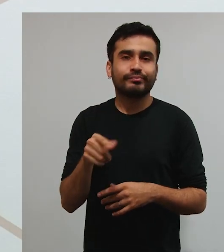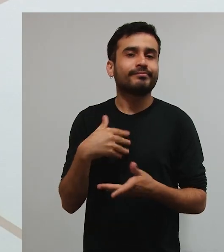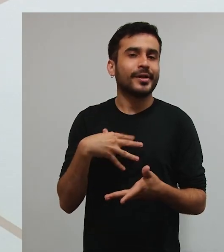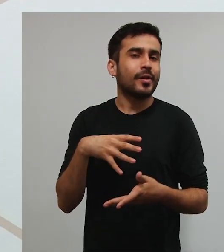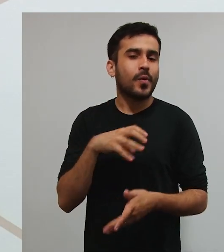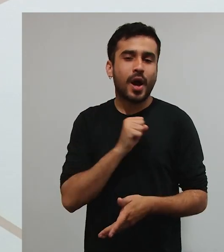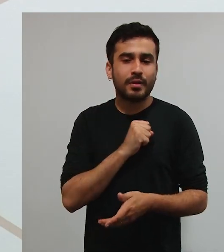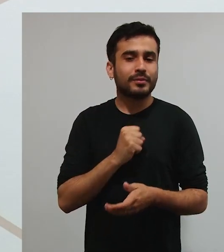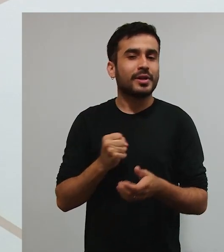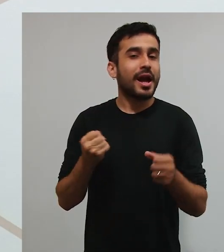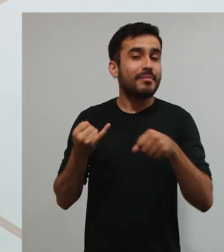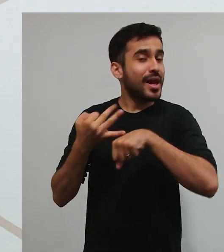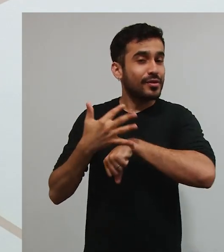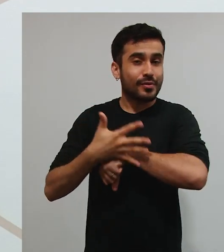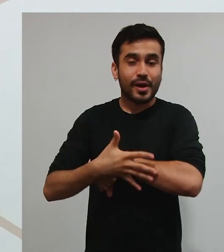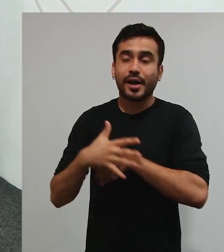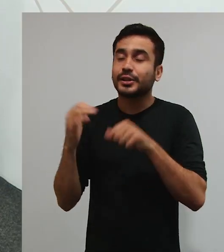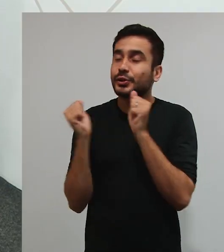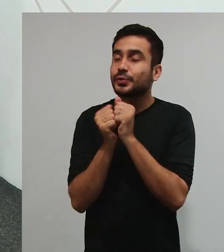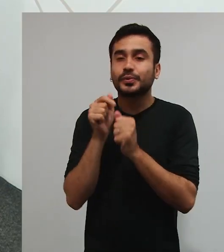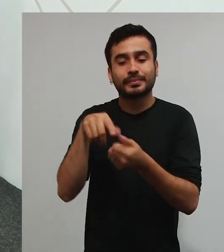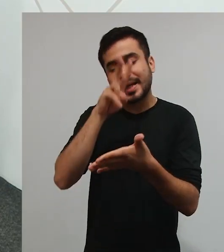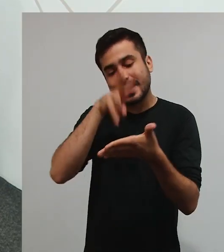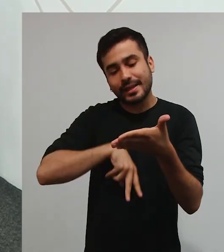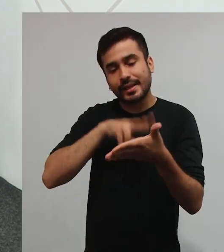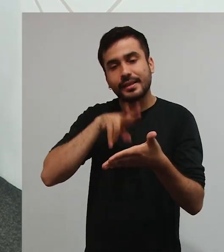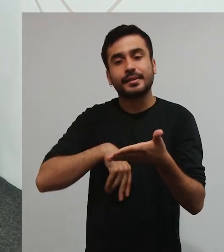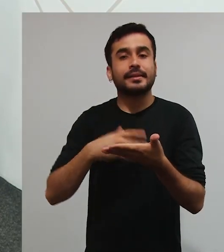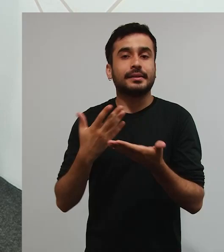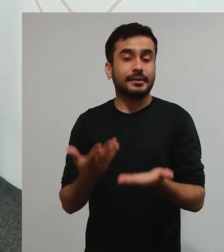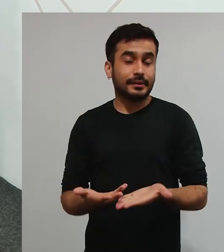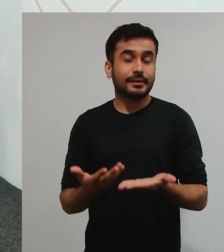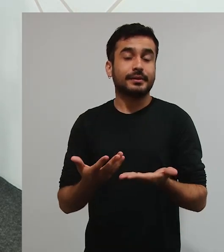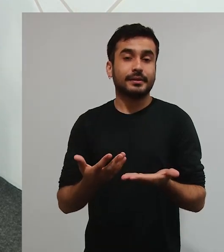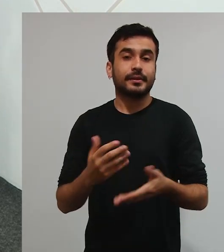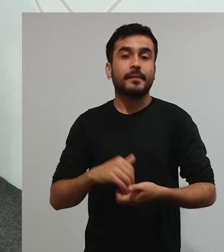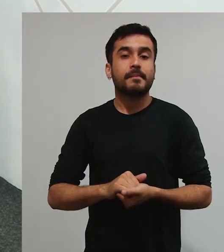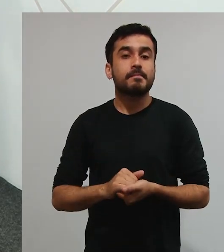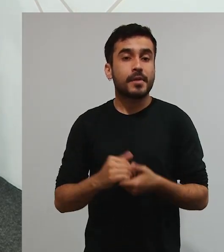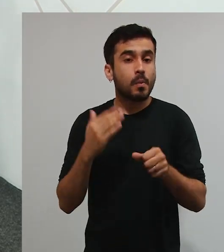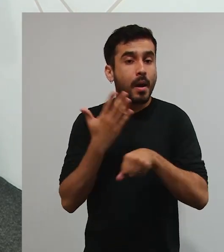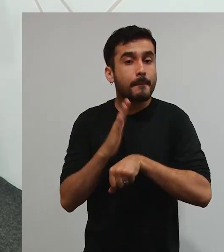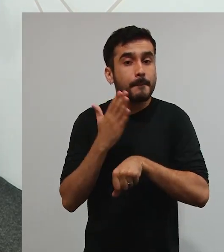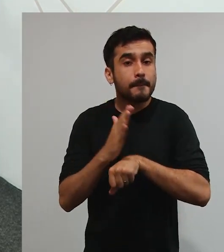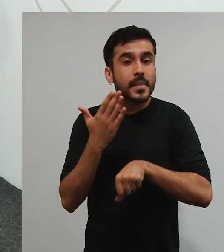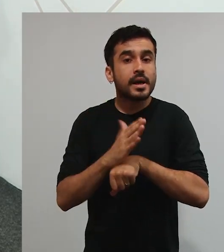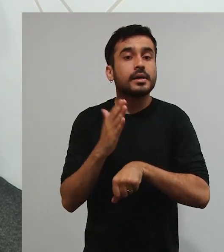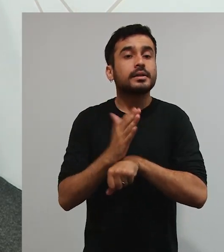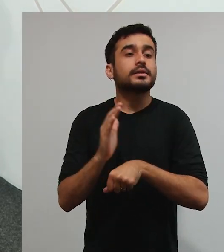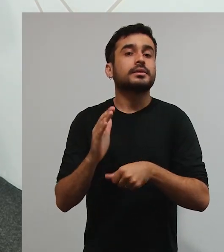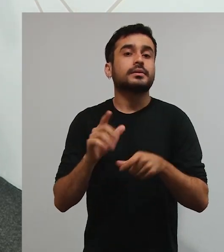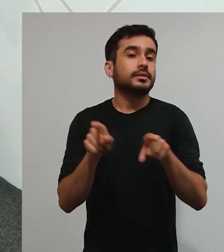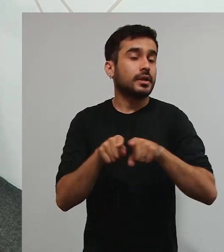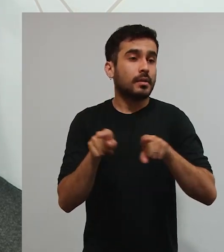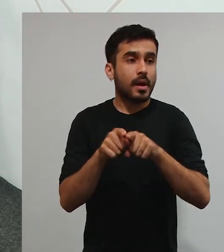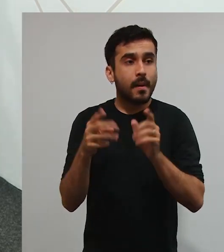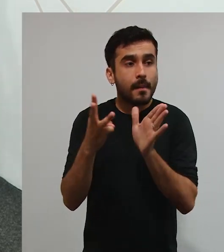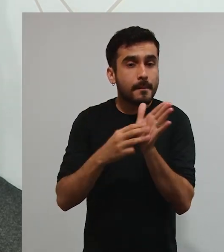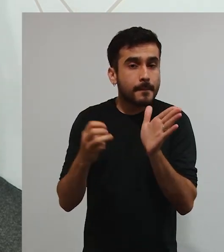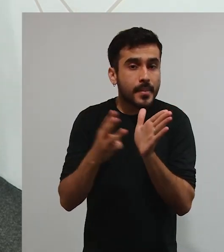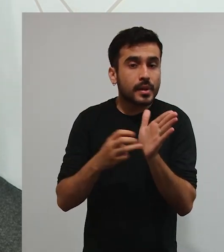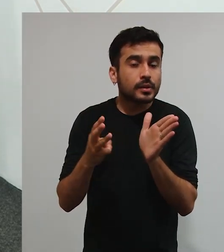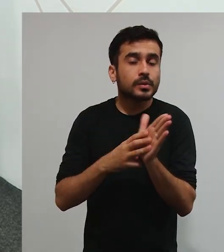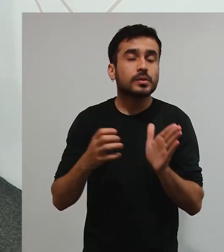inspira, né? É meu best também, tá, professor? Meu best, Paulinho é meu best. Assim, a gente passa várias